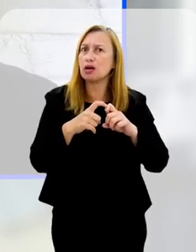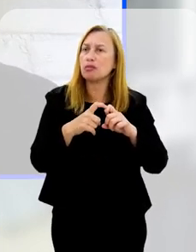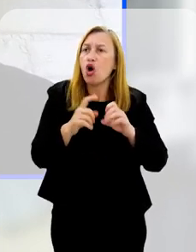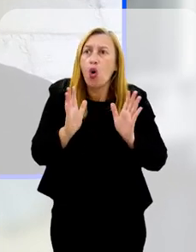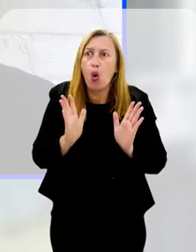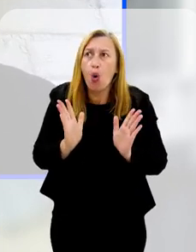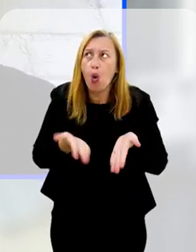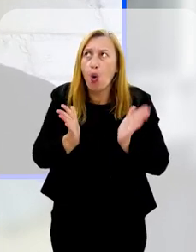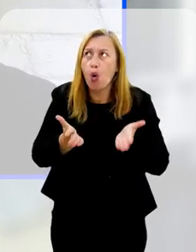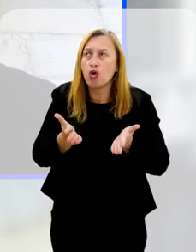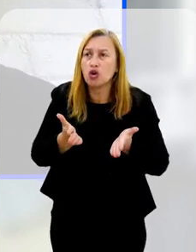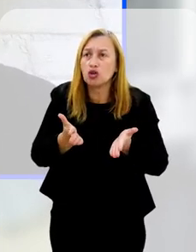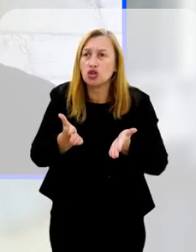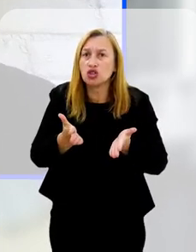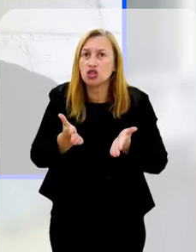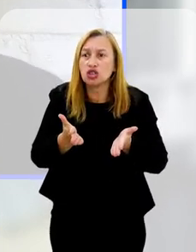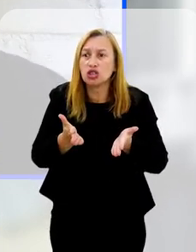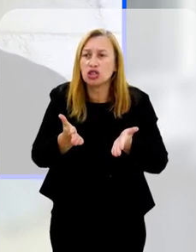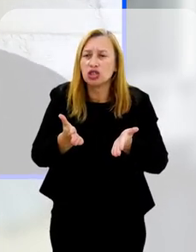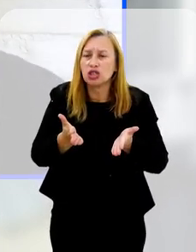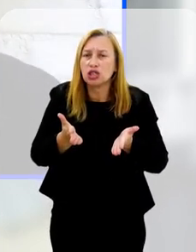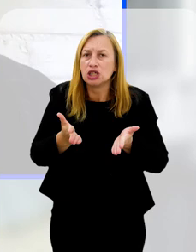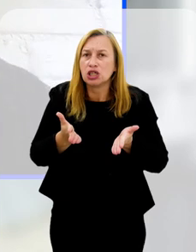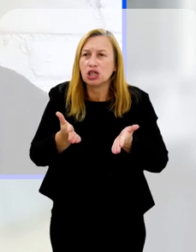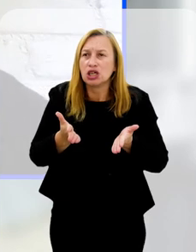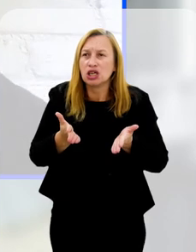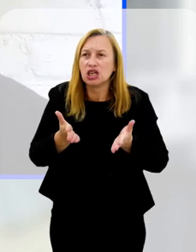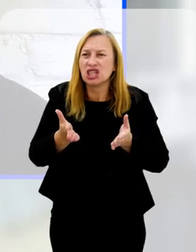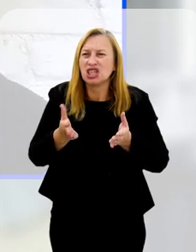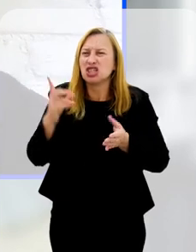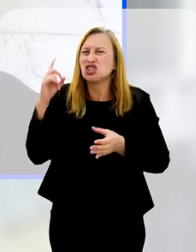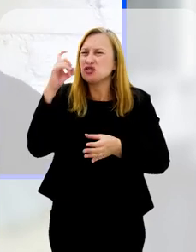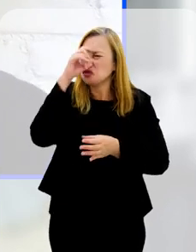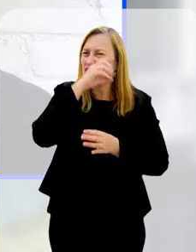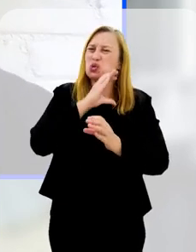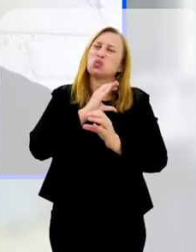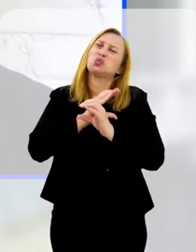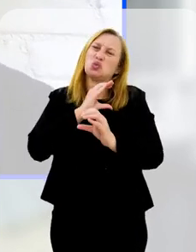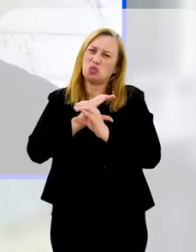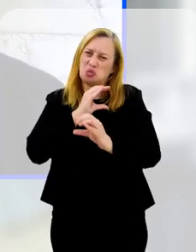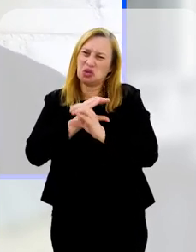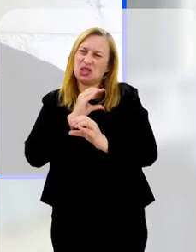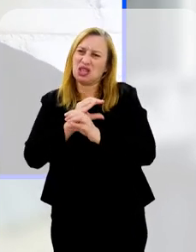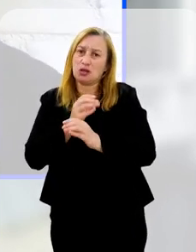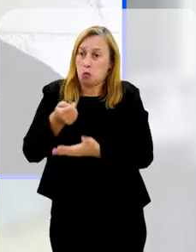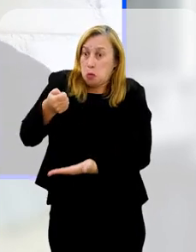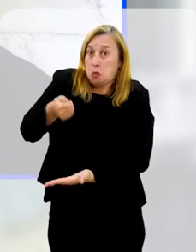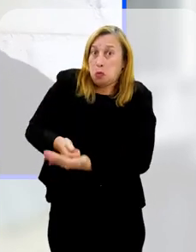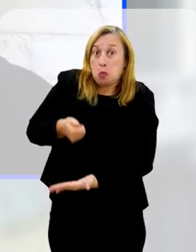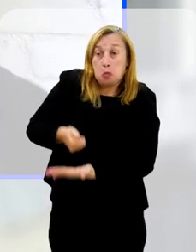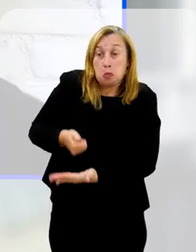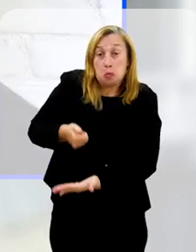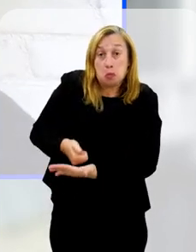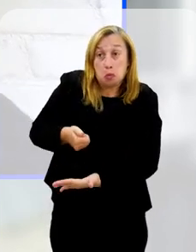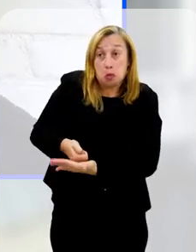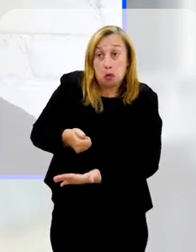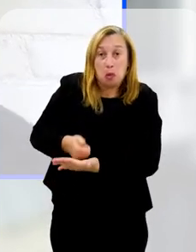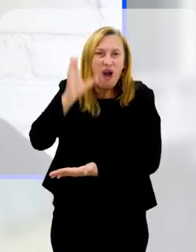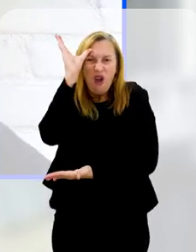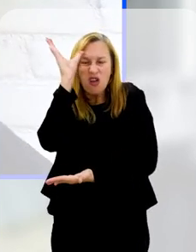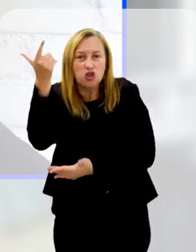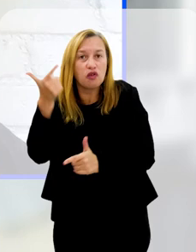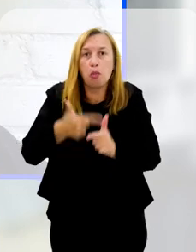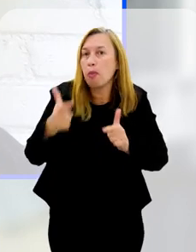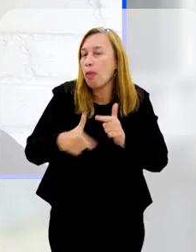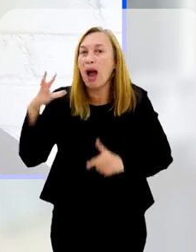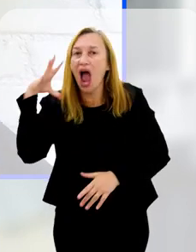praticamente, eles são, hoje eu diria, quase uma vítima dessa comunicação instantânea e dessa cobrança de